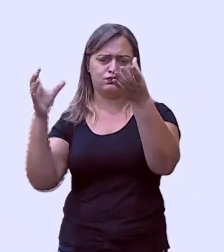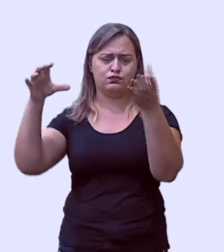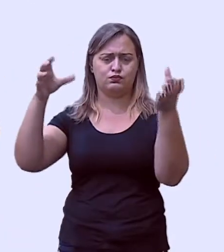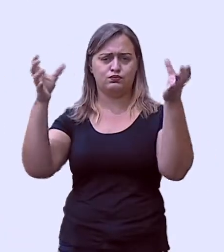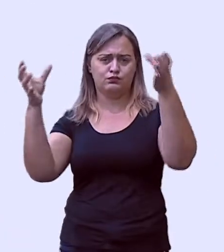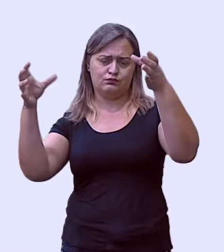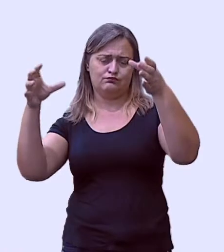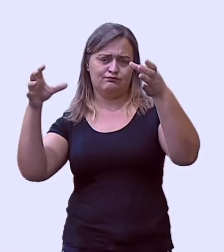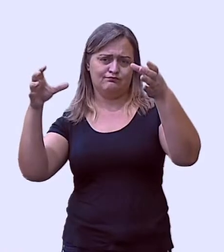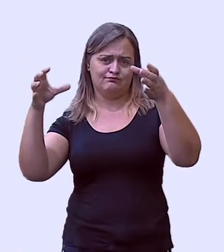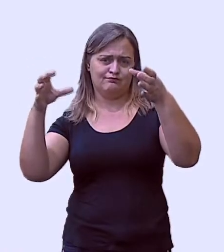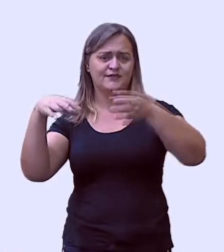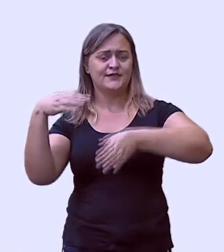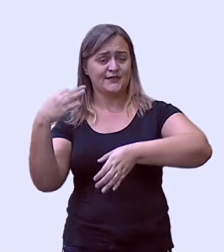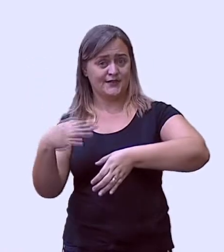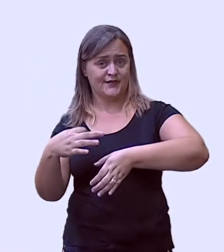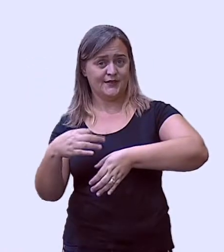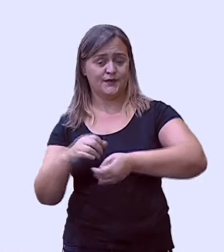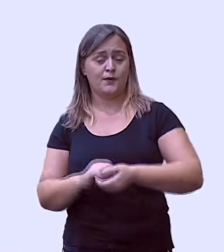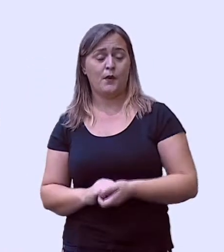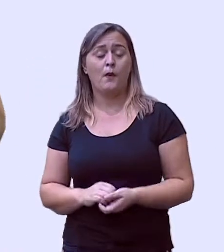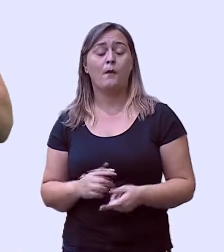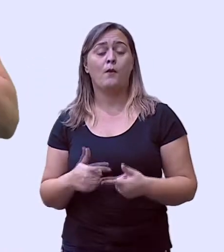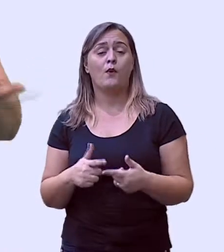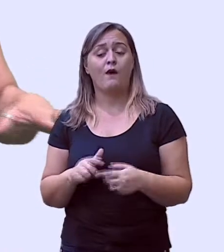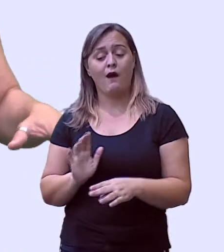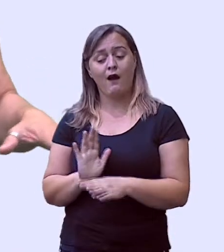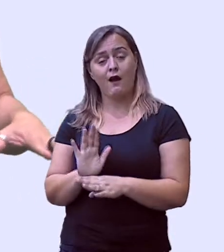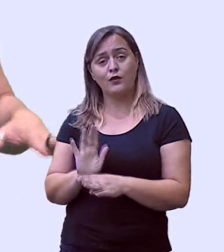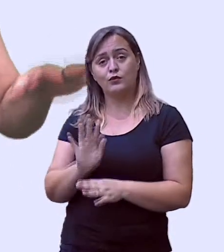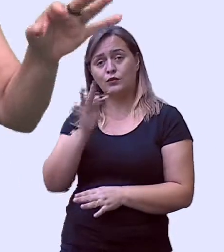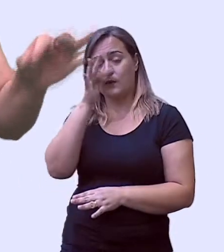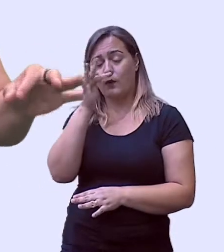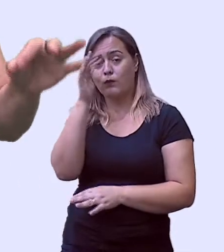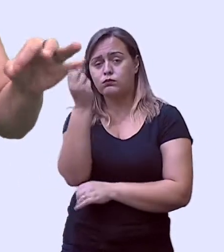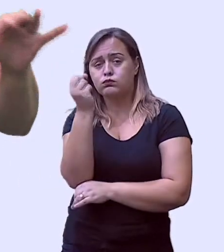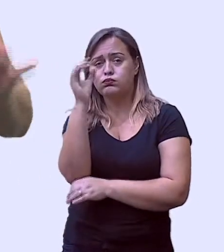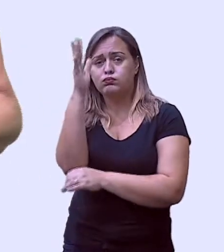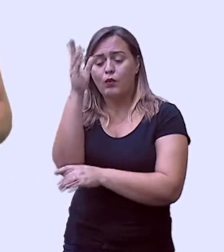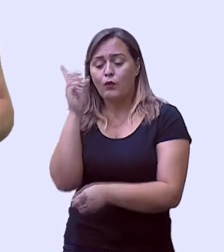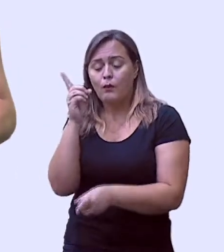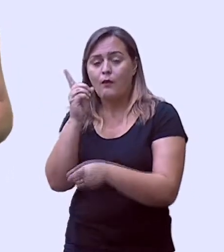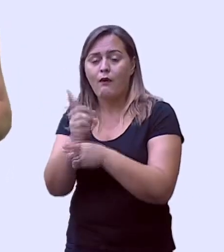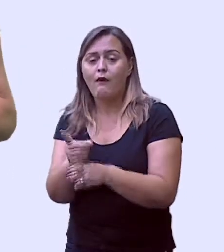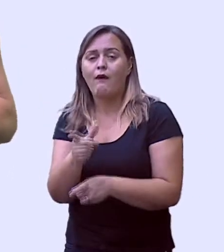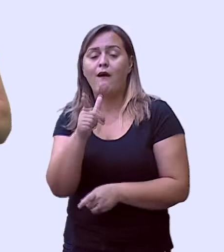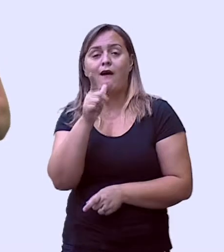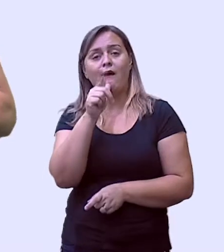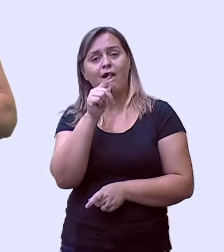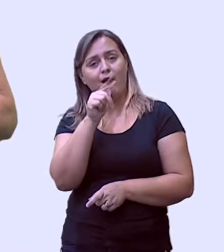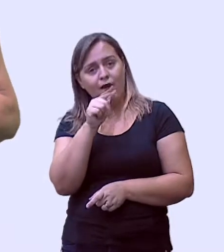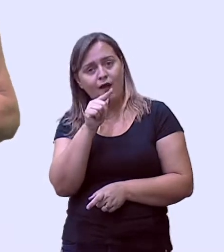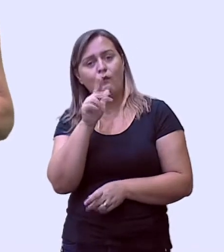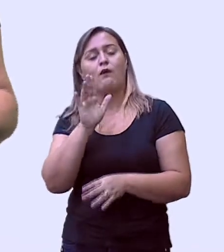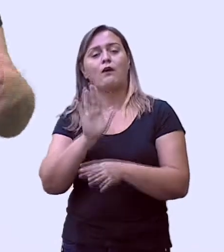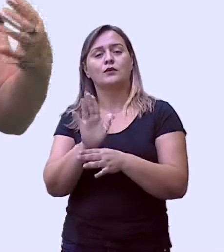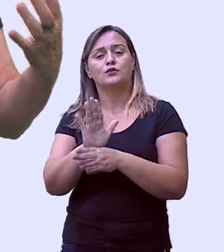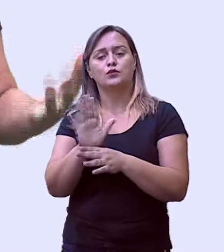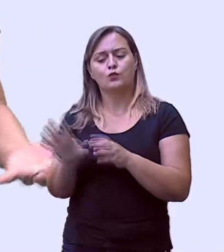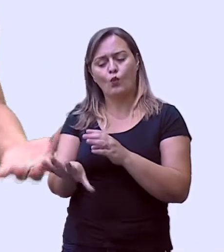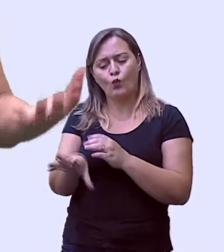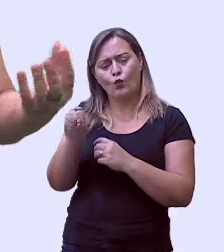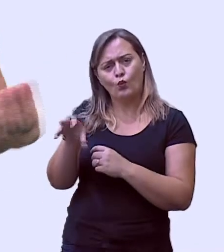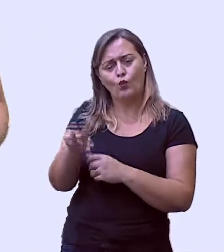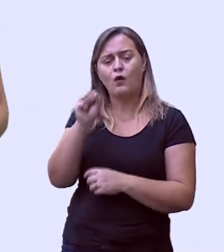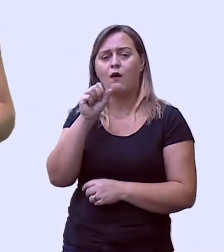a vegetação encontre água e consiga se manter independente do período de seca.